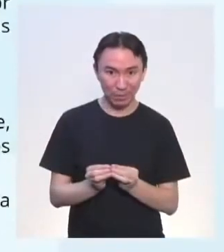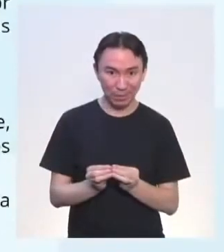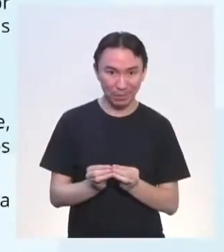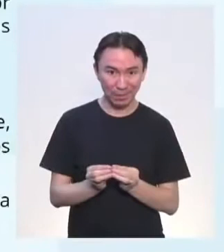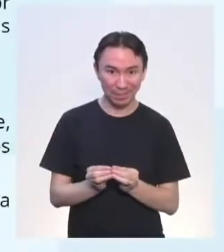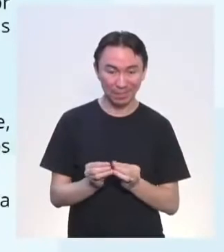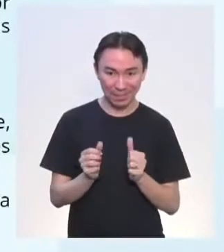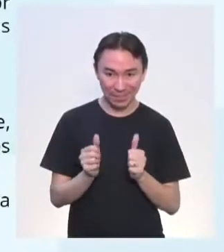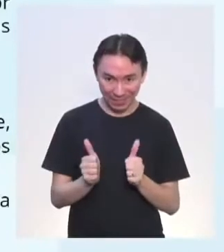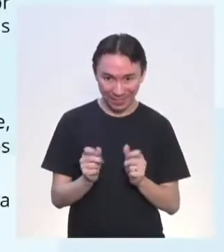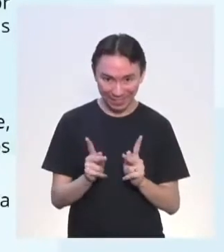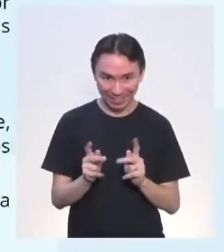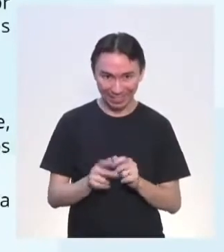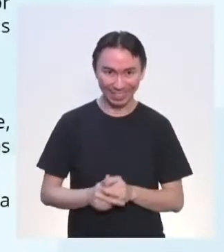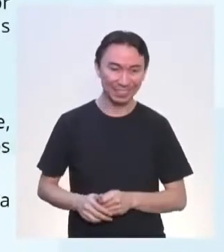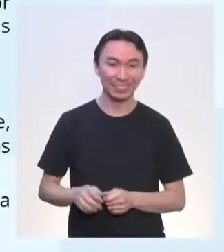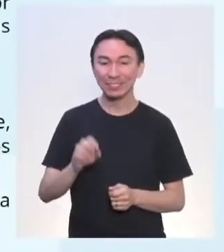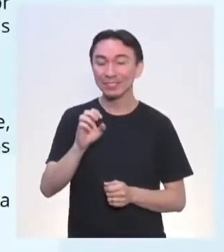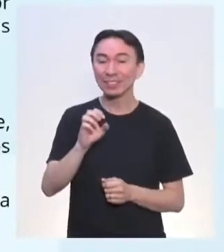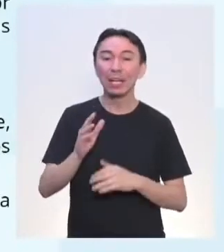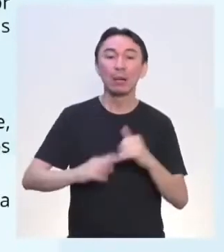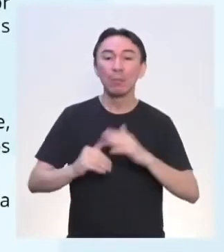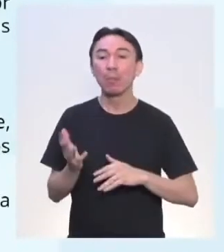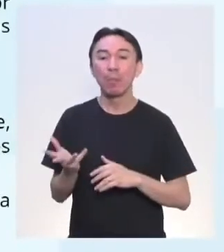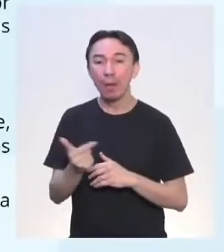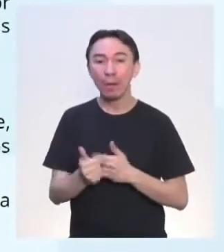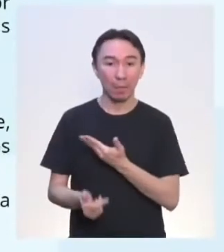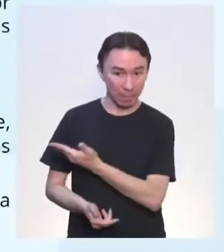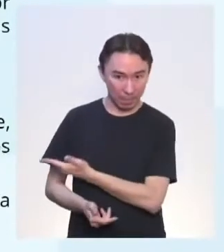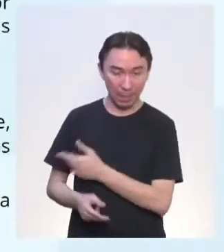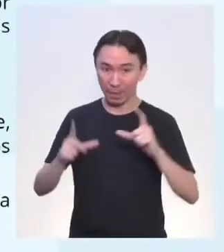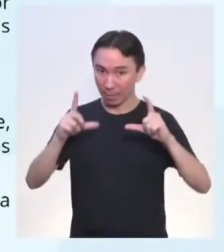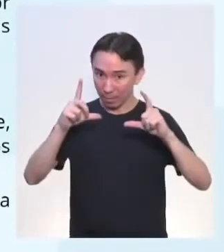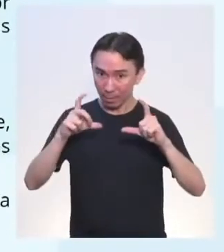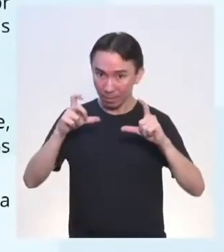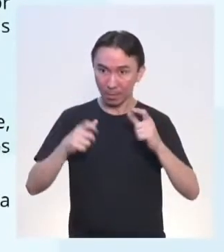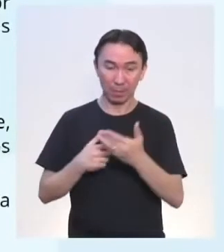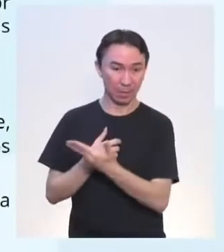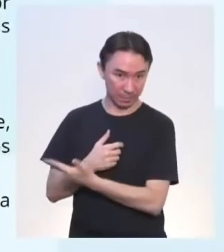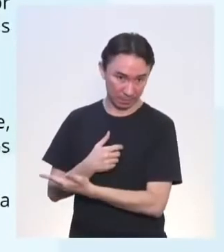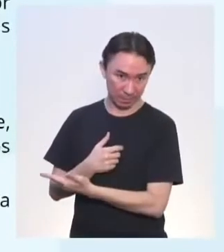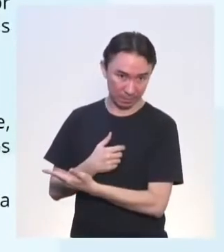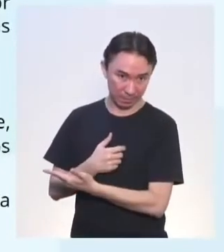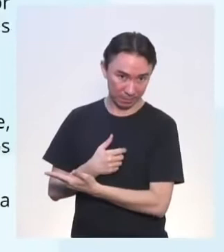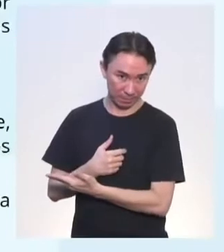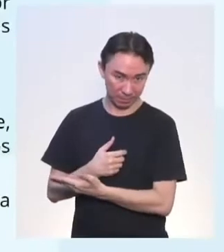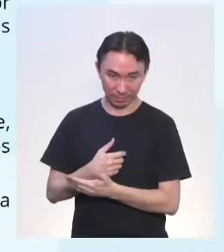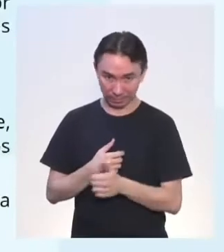ok? Habilidades a serem trabalhadas, deem um print na tela, professores, por favor.